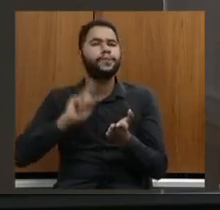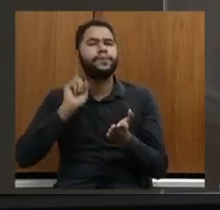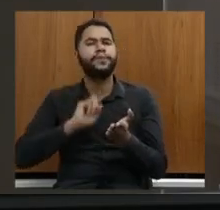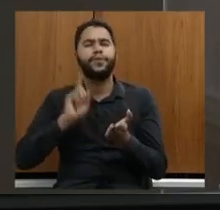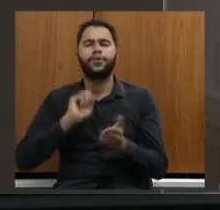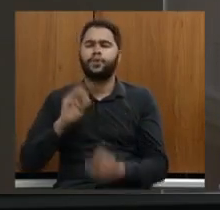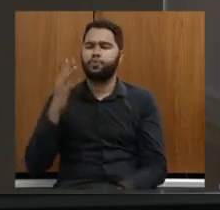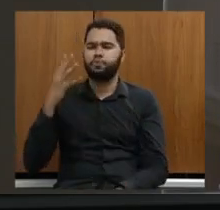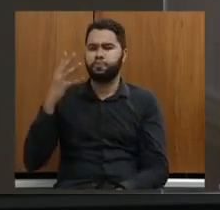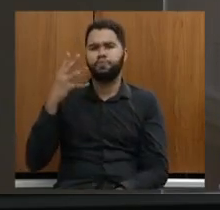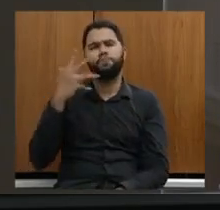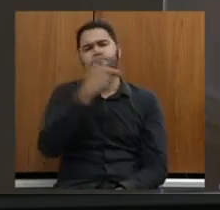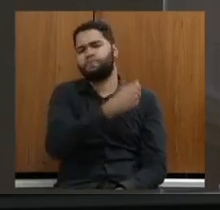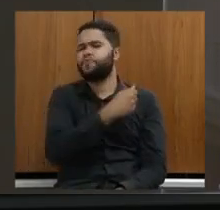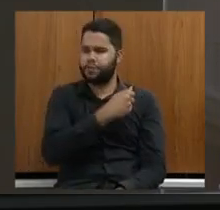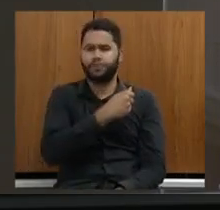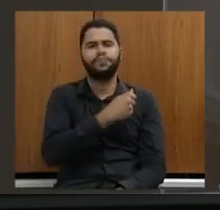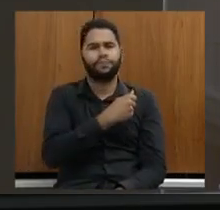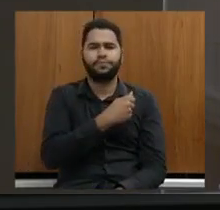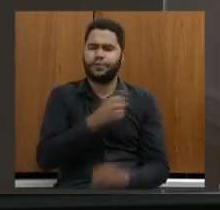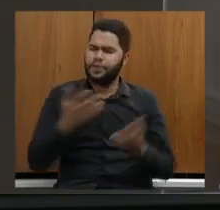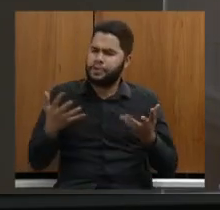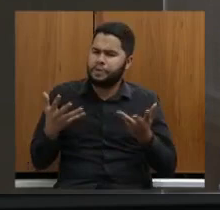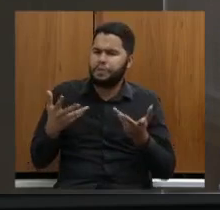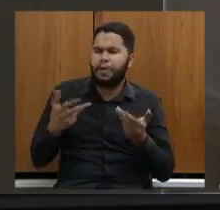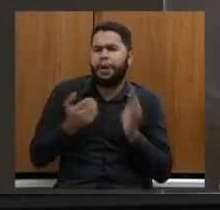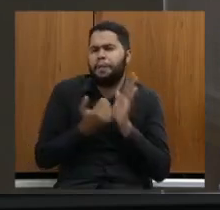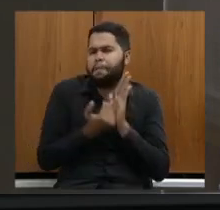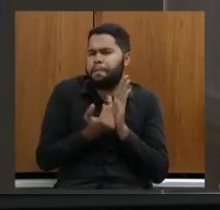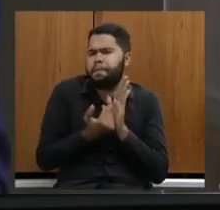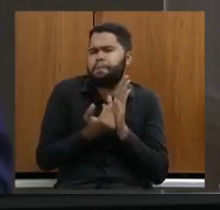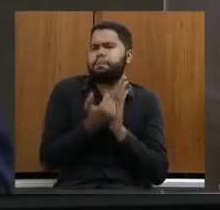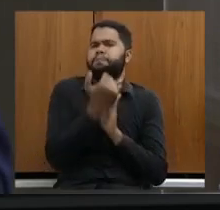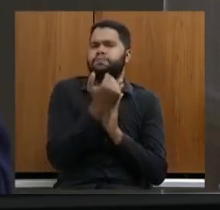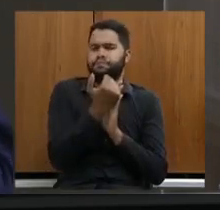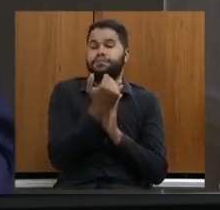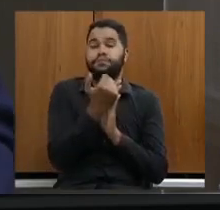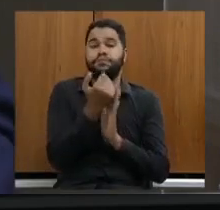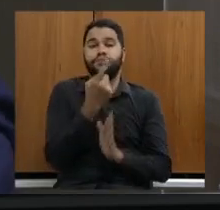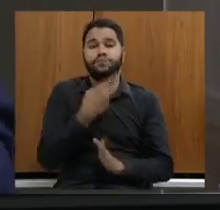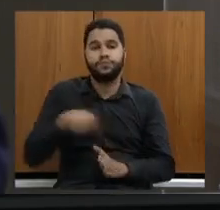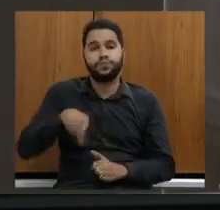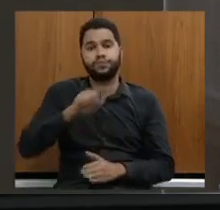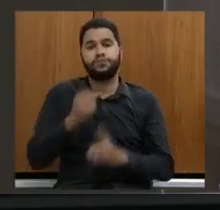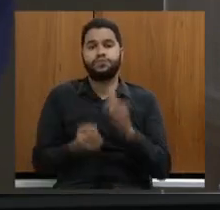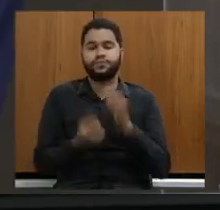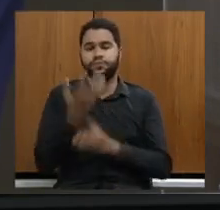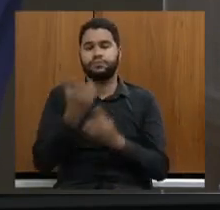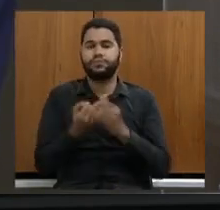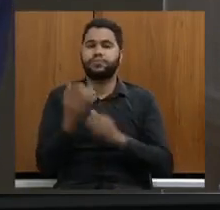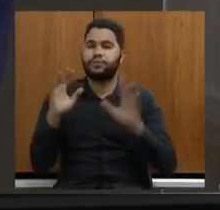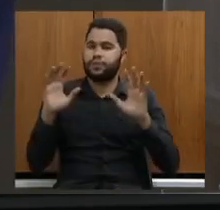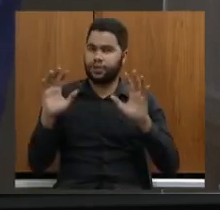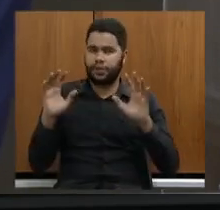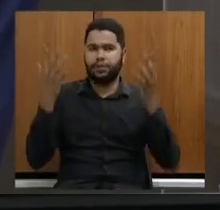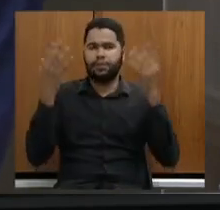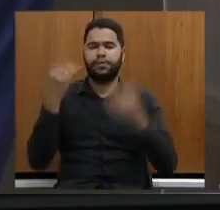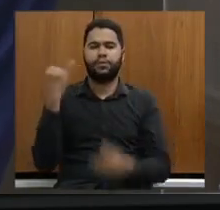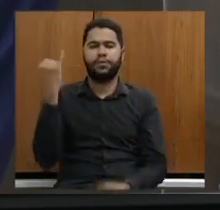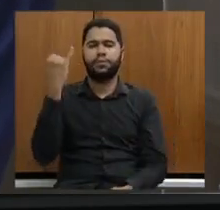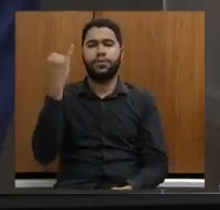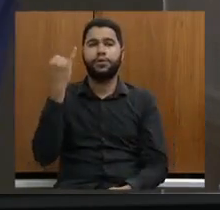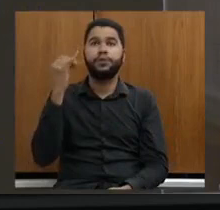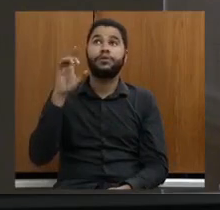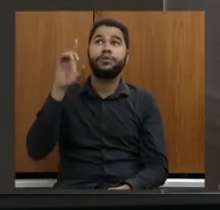muito bonito cada dia qualidade aumenta amplia e o nosso produtor e as suas Eventos São têm sido importantes